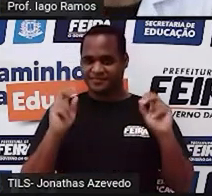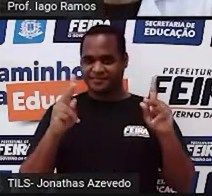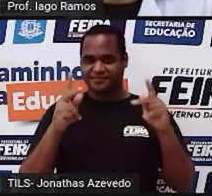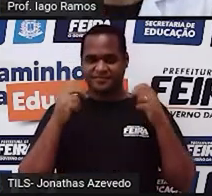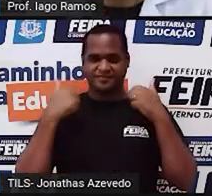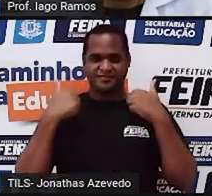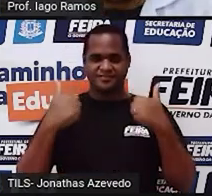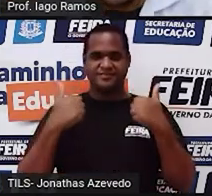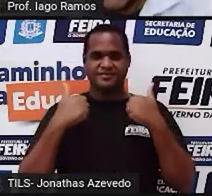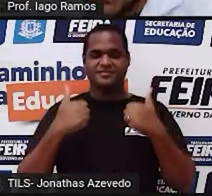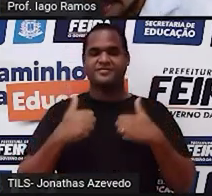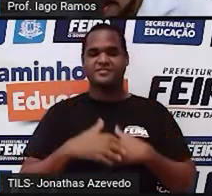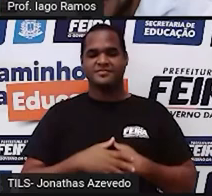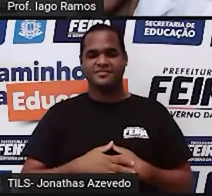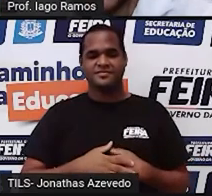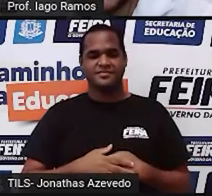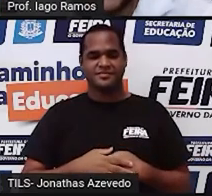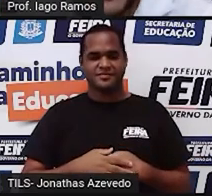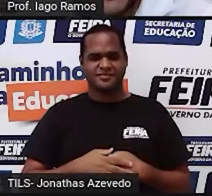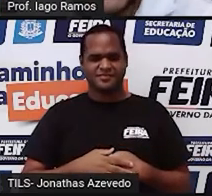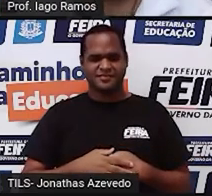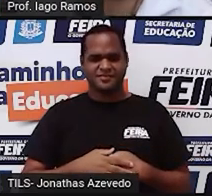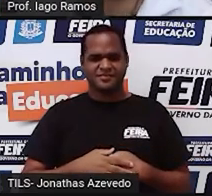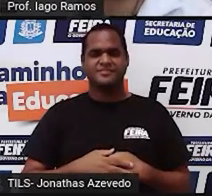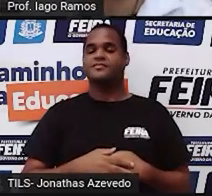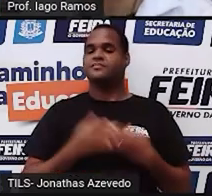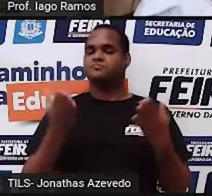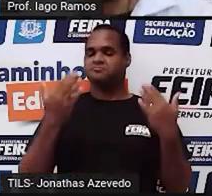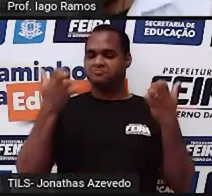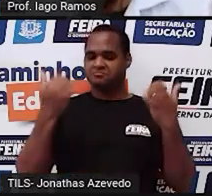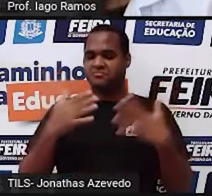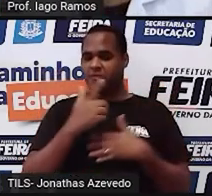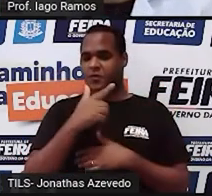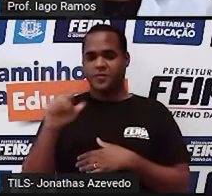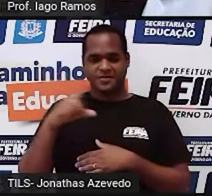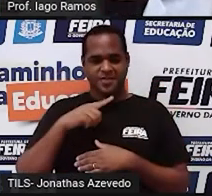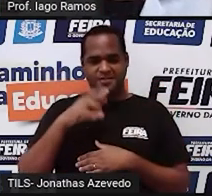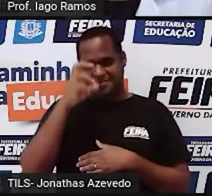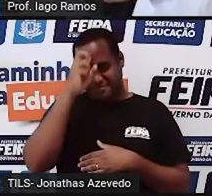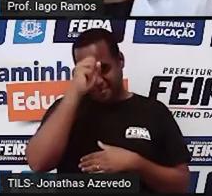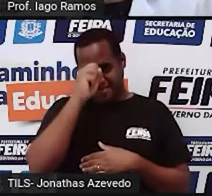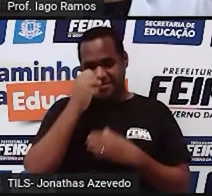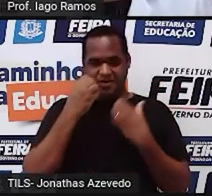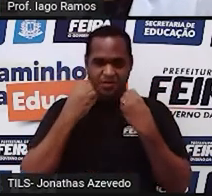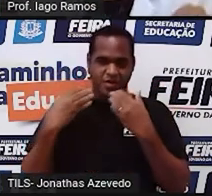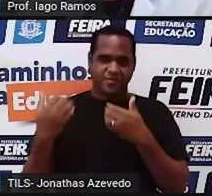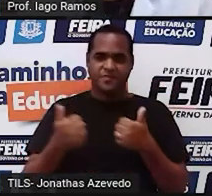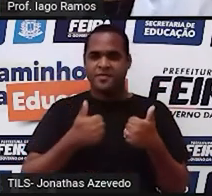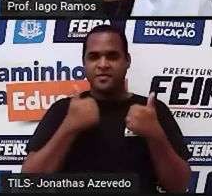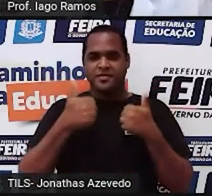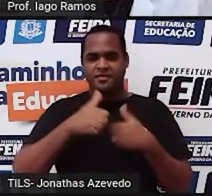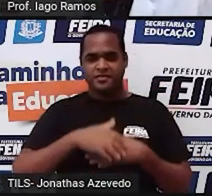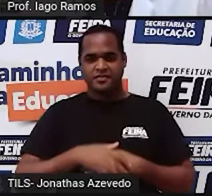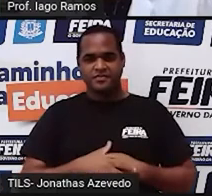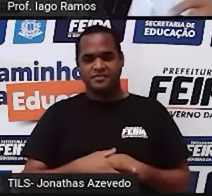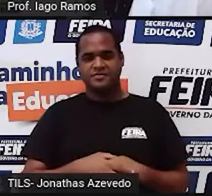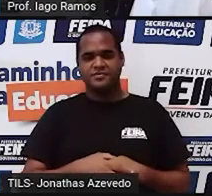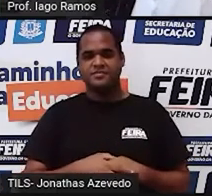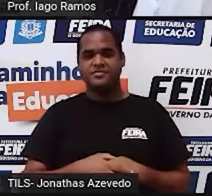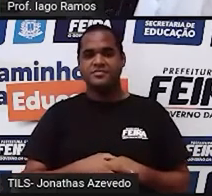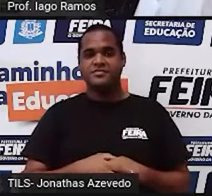bom então vamos lá passar por que tem mais coisa bacana para gente ver ainda nessa aula aqui